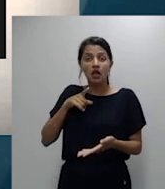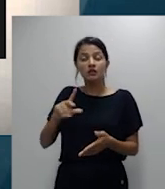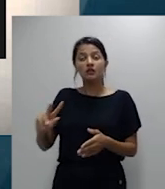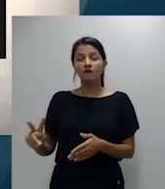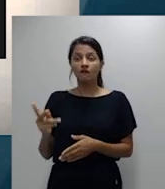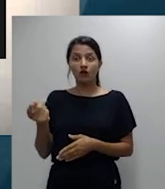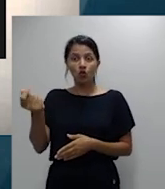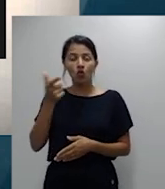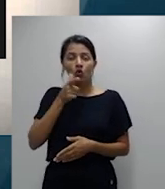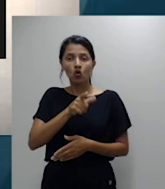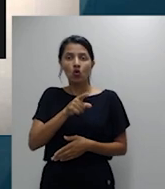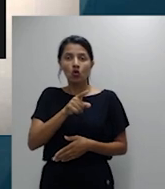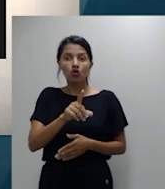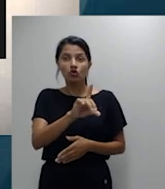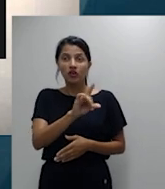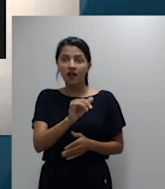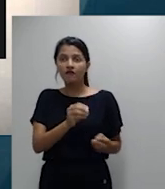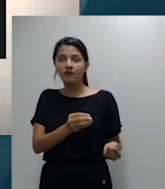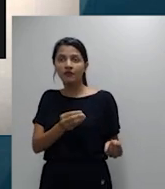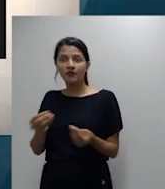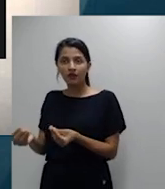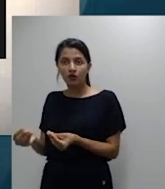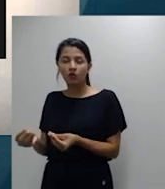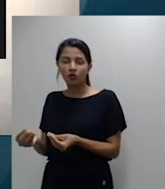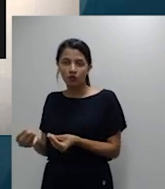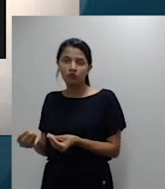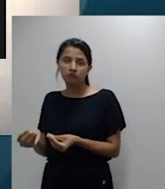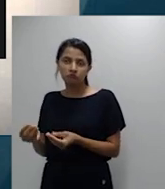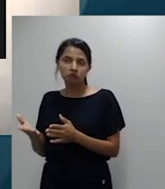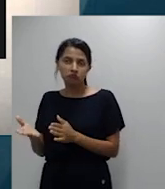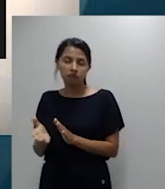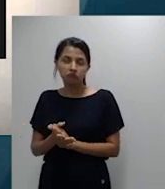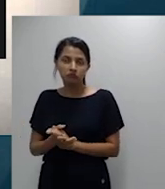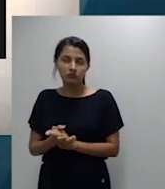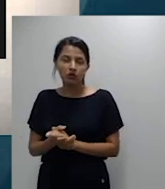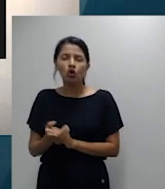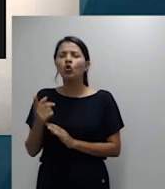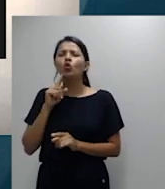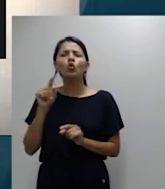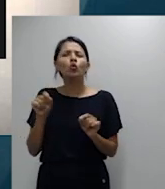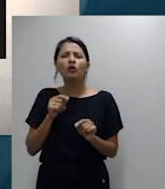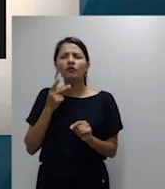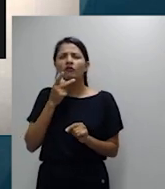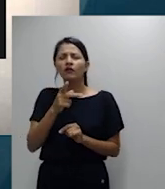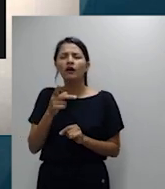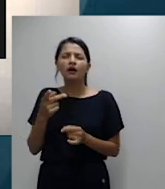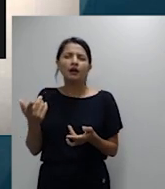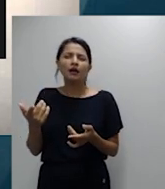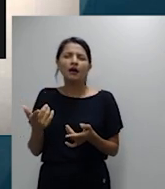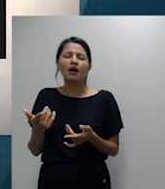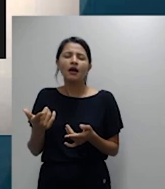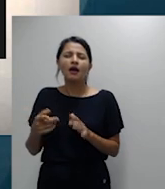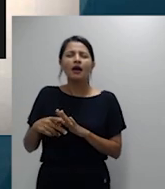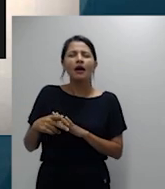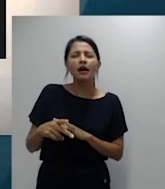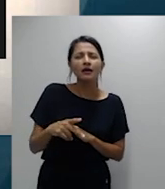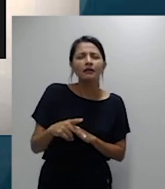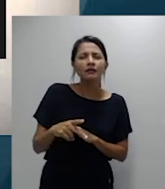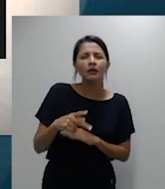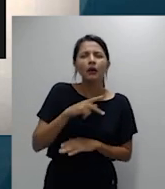valores querer ser produtivo Federal a gente então o que se diz que o a coisa julgada formada não